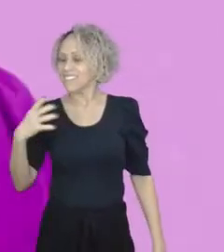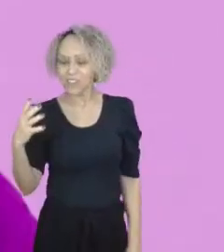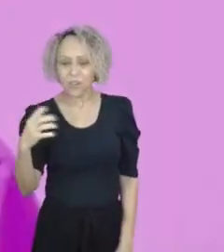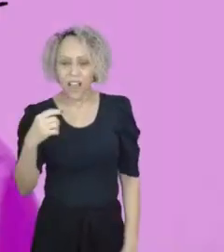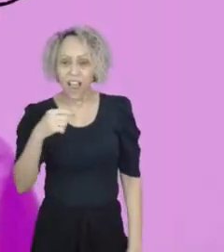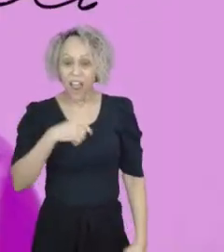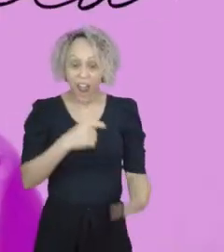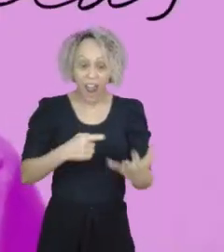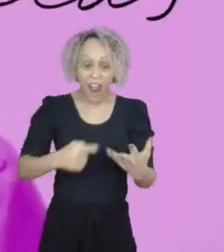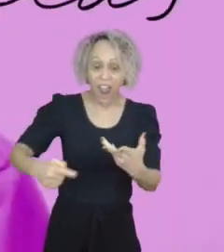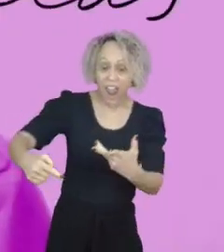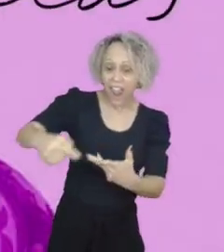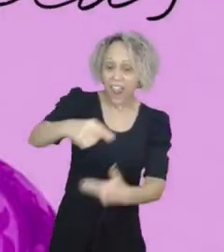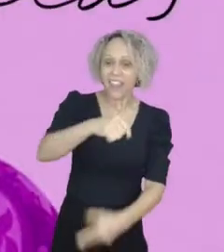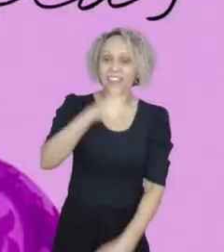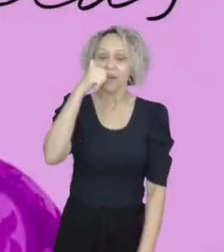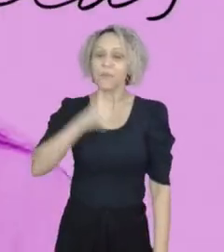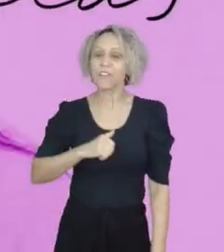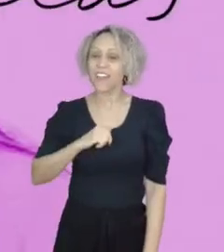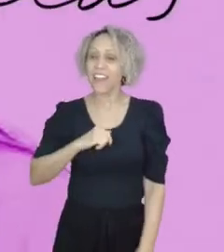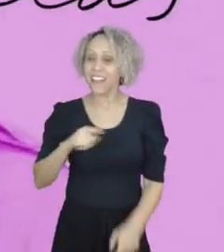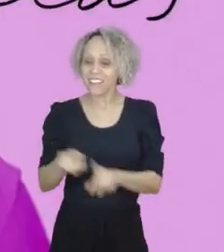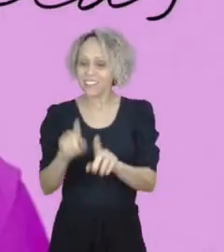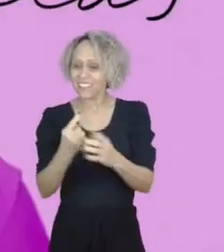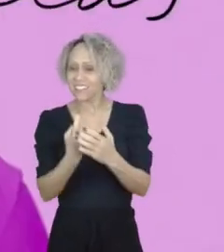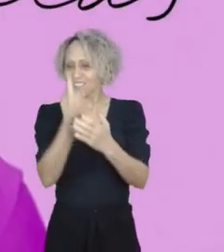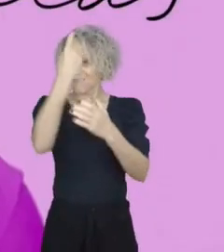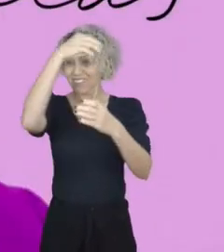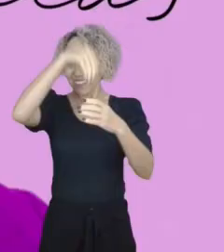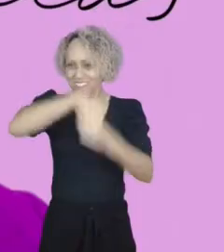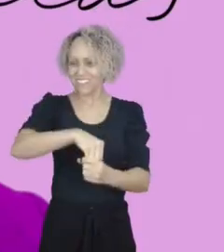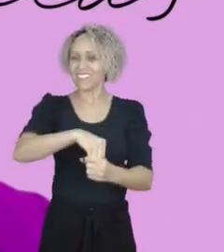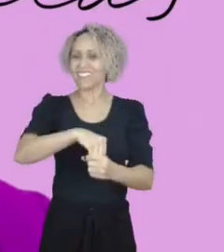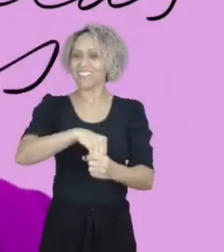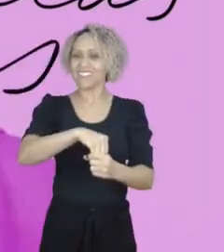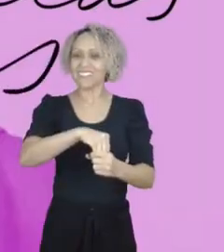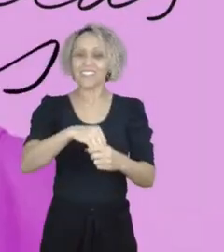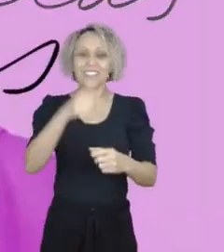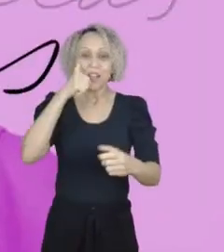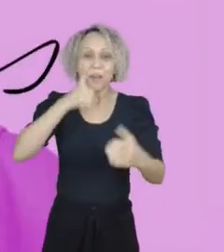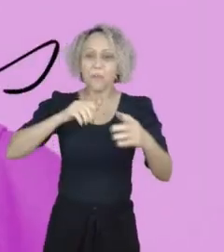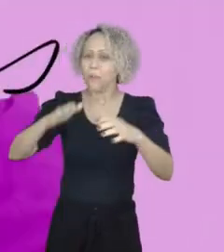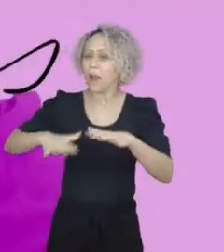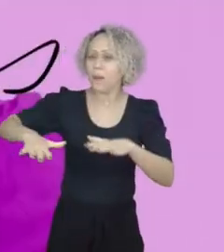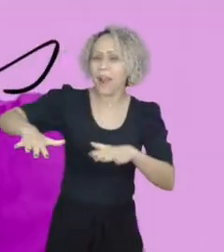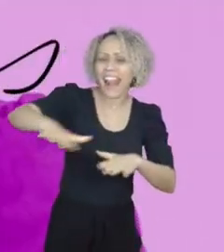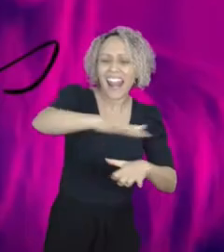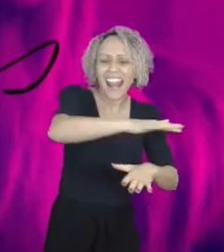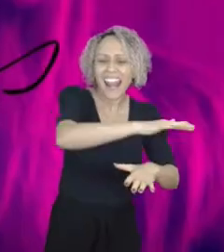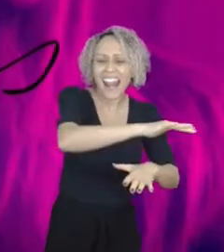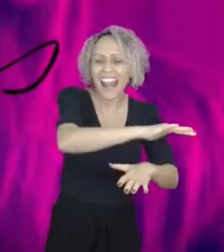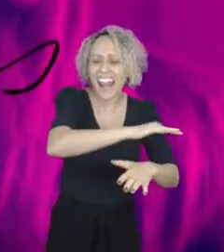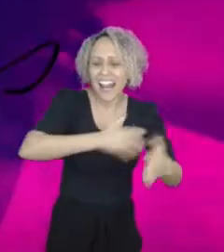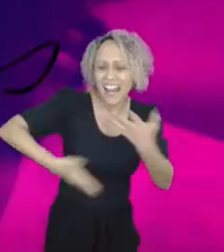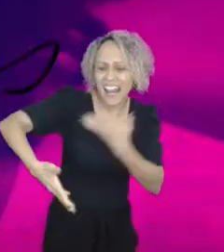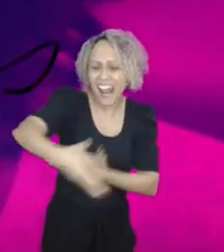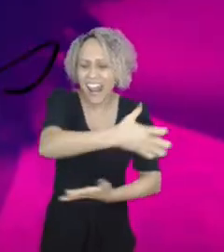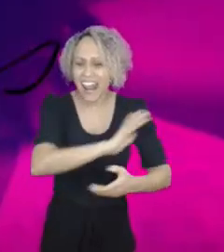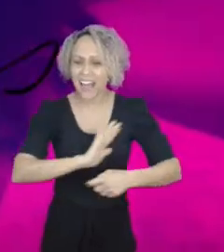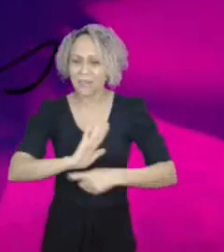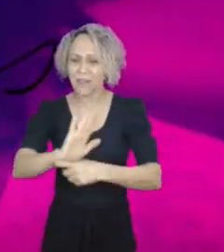Eu sou uma delas, são elas por elas, ocupando os espaços de